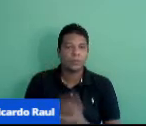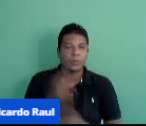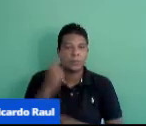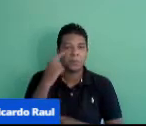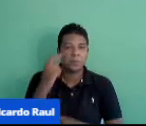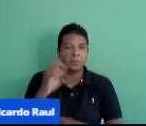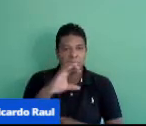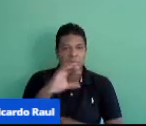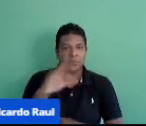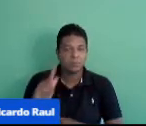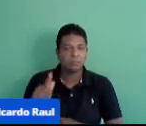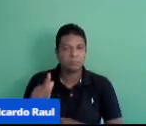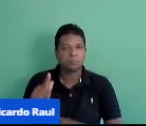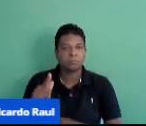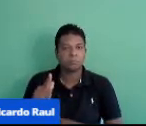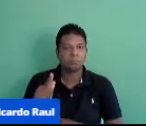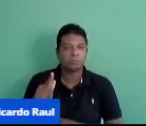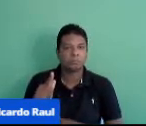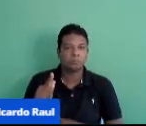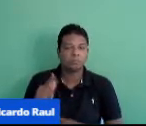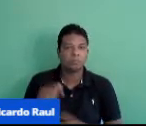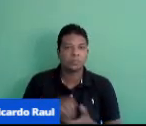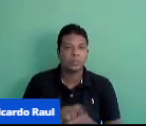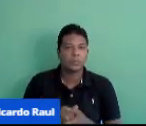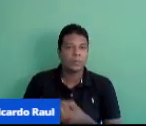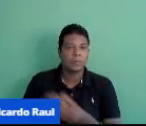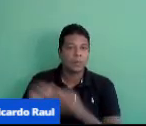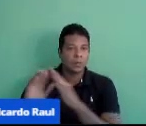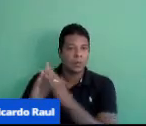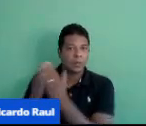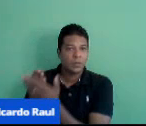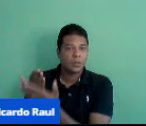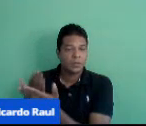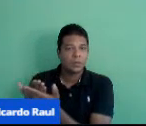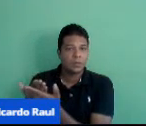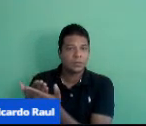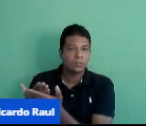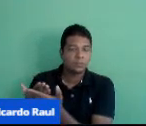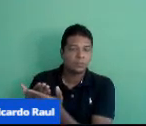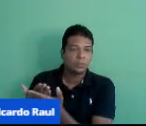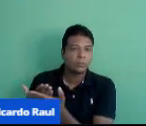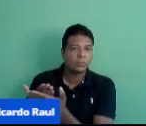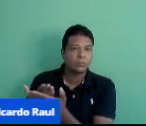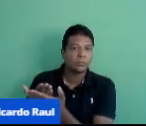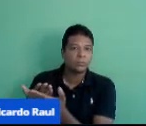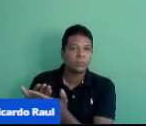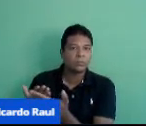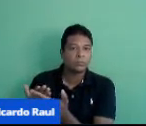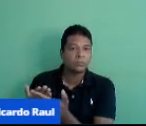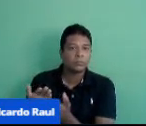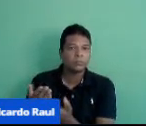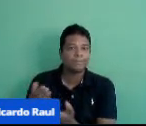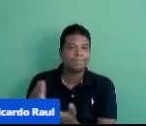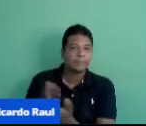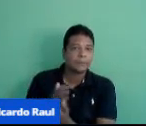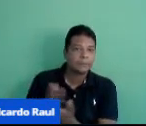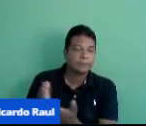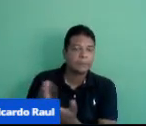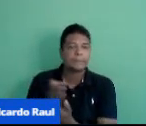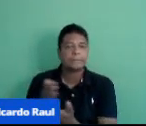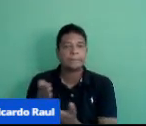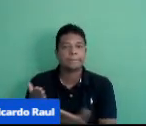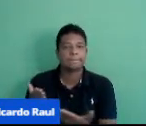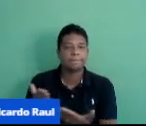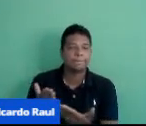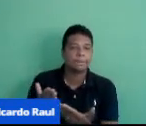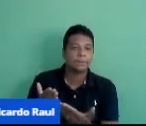vários movimentos, né, com relação a essas escolas, né? E existe algumas impossibilidades, né? Essa questão de você ficar